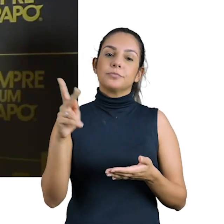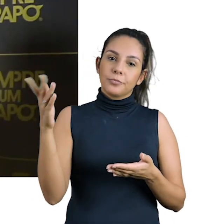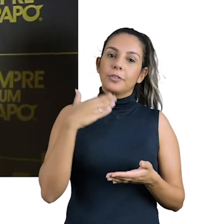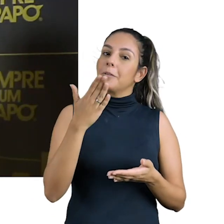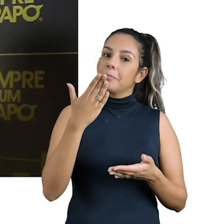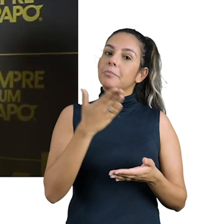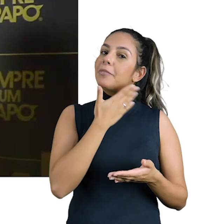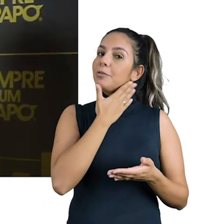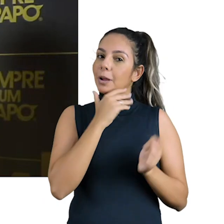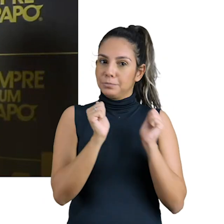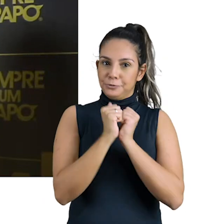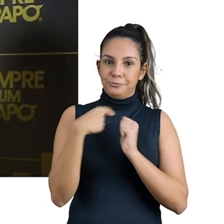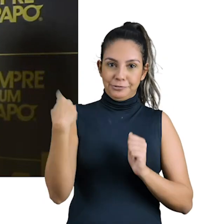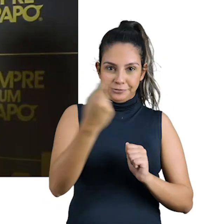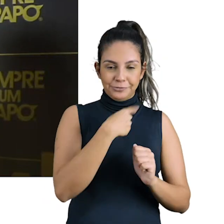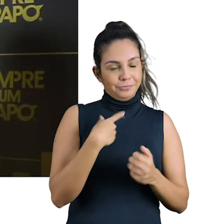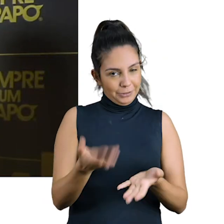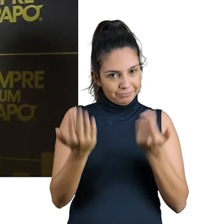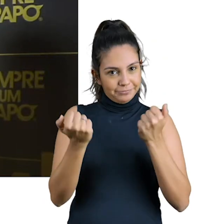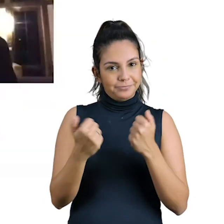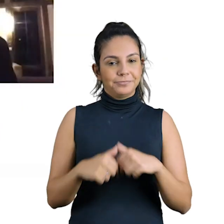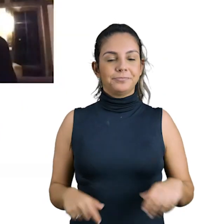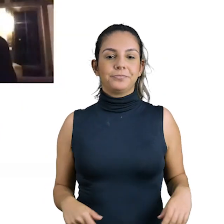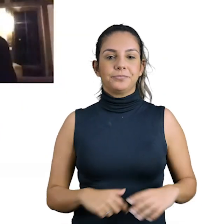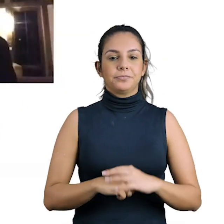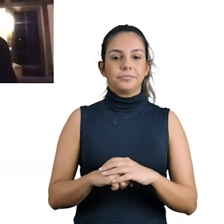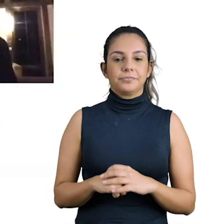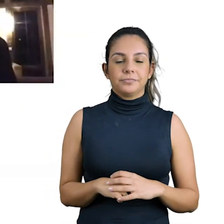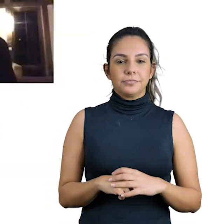participar desse bate-papo com a gente. Vamos lá?